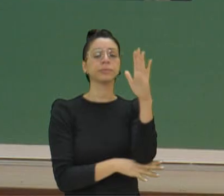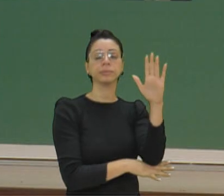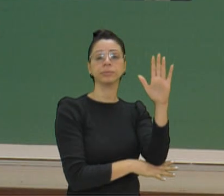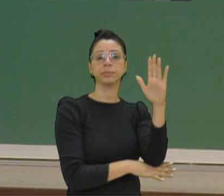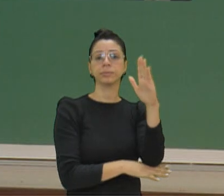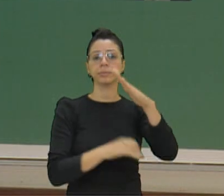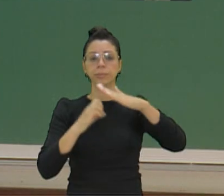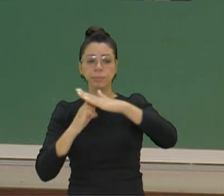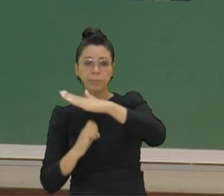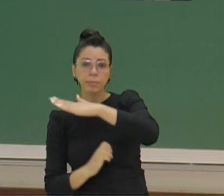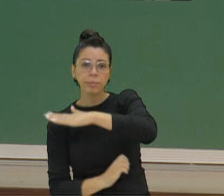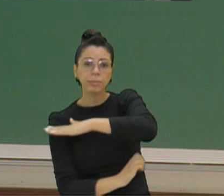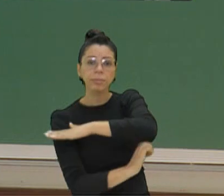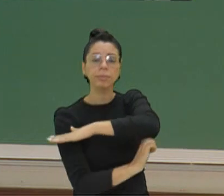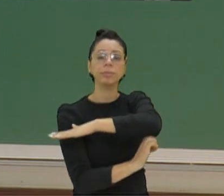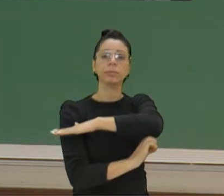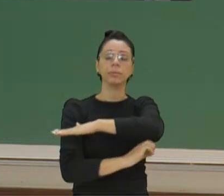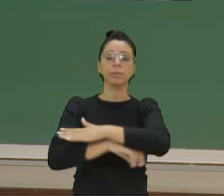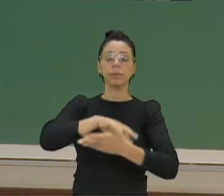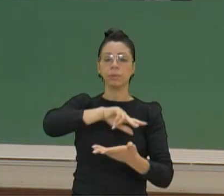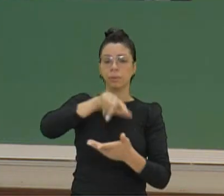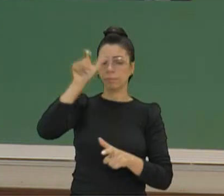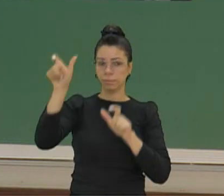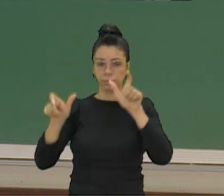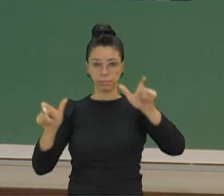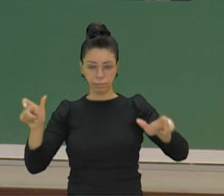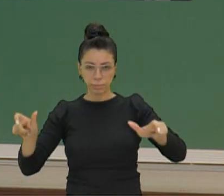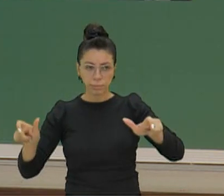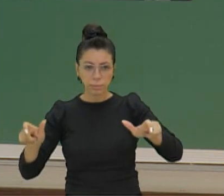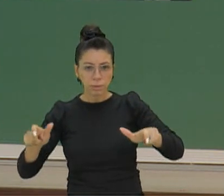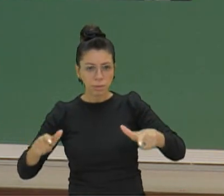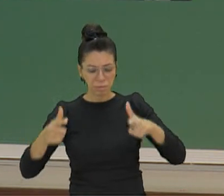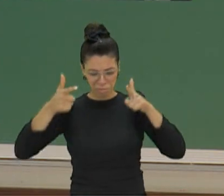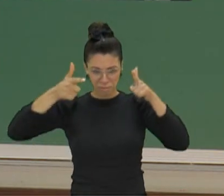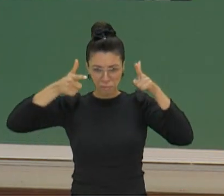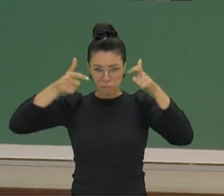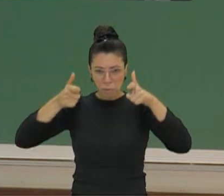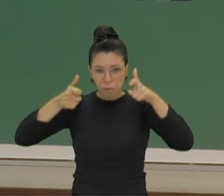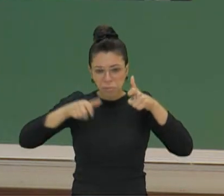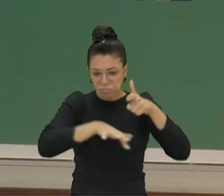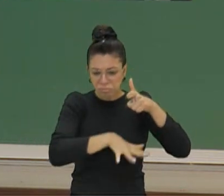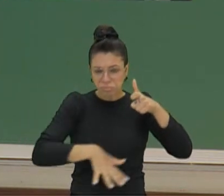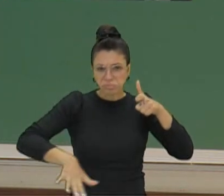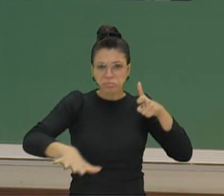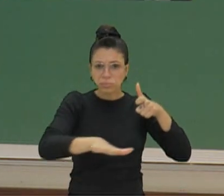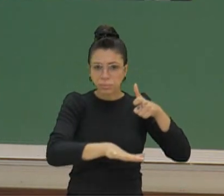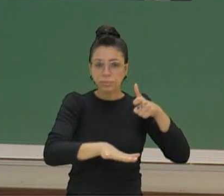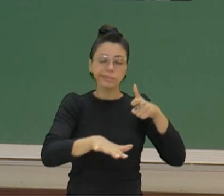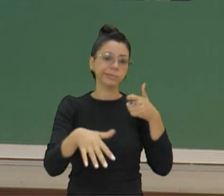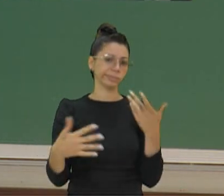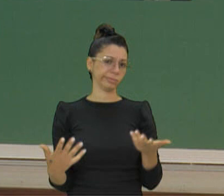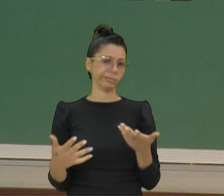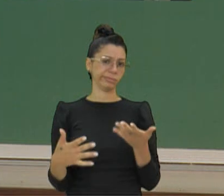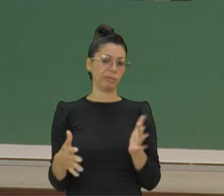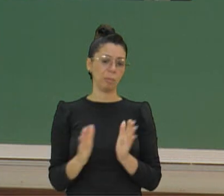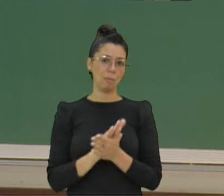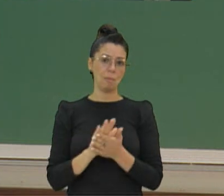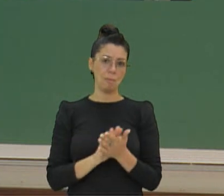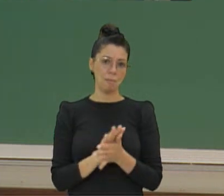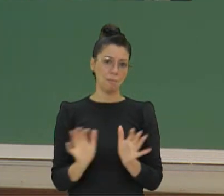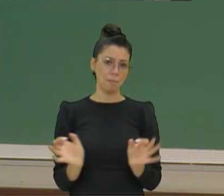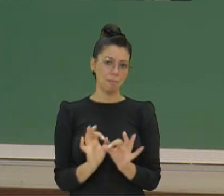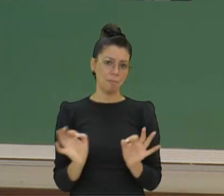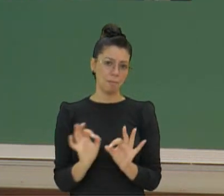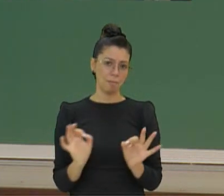construções, monumentos, pessoas, você tira a foto do chão. Não tem nada de importante no